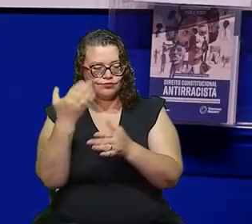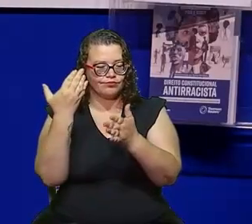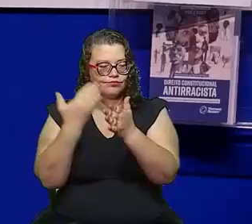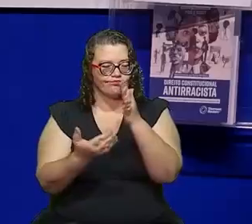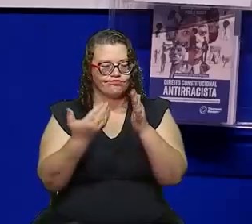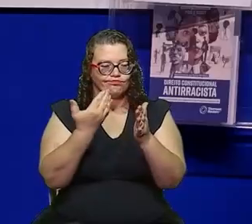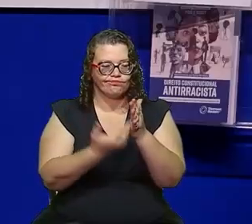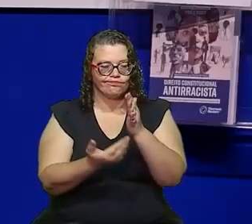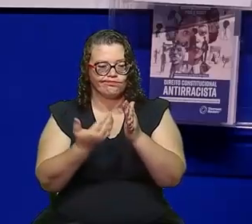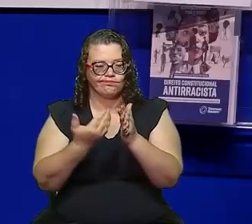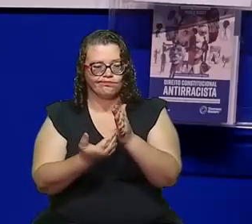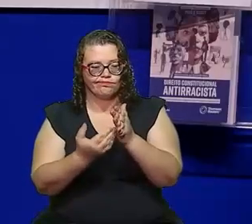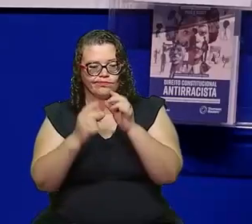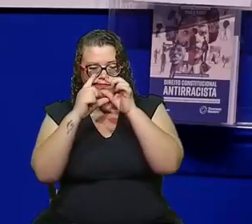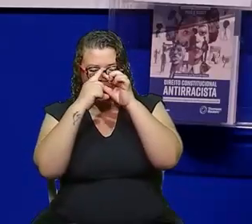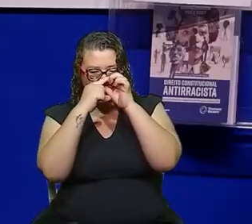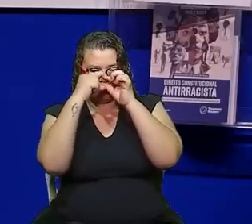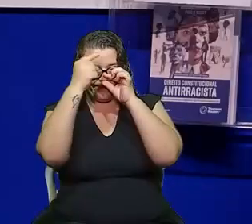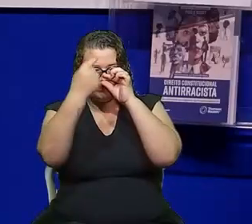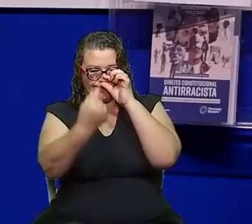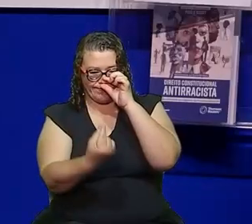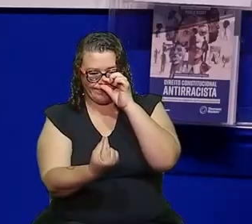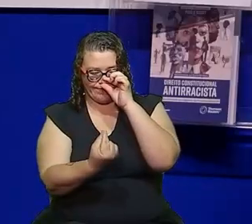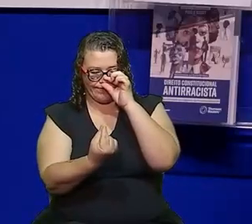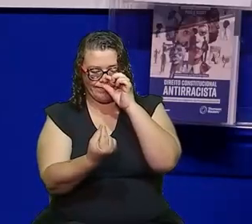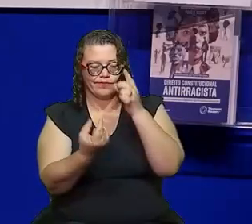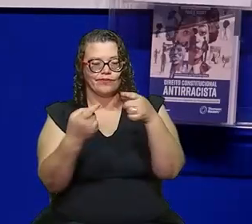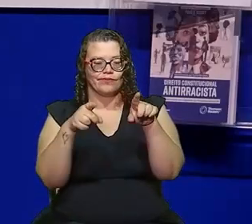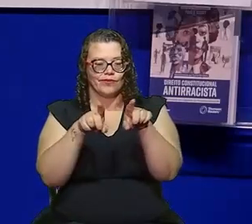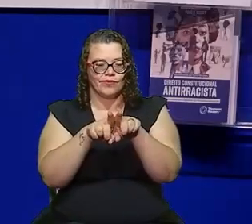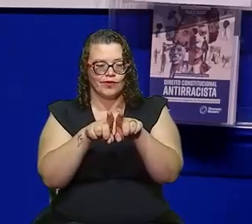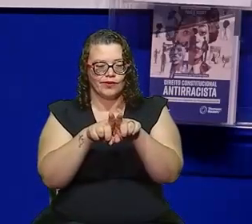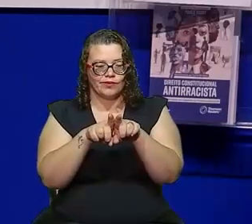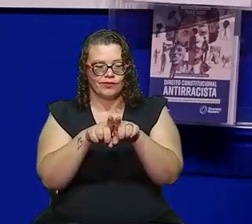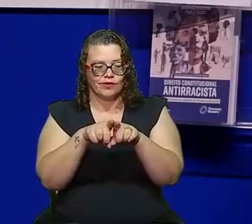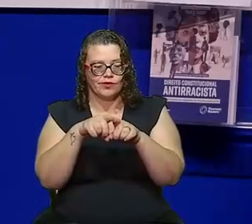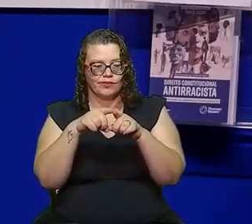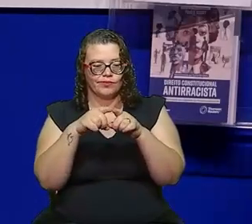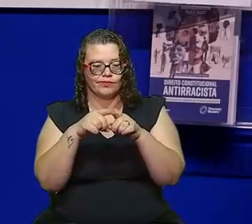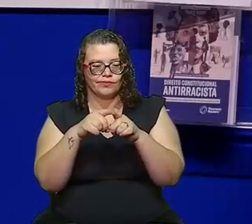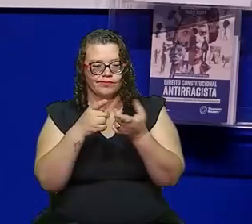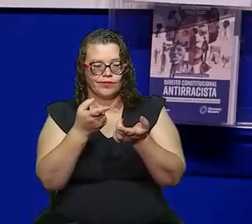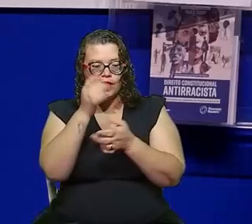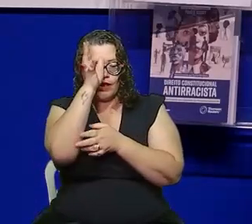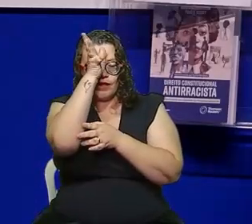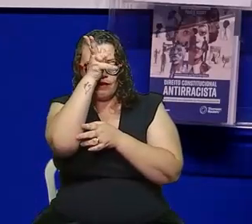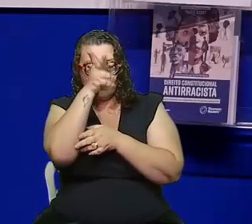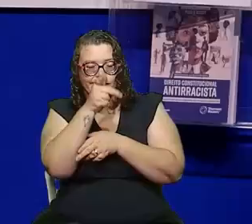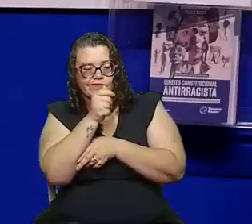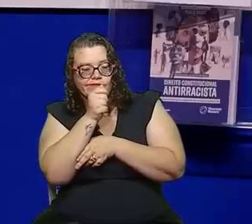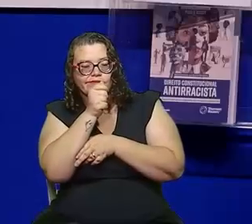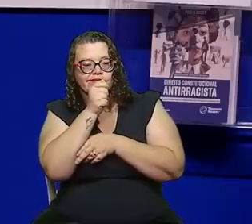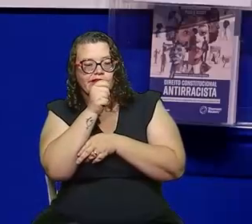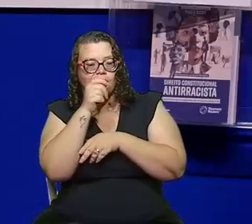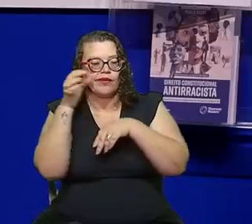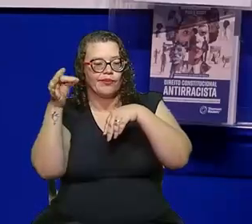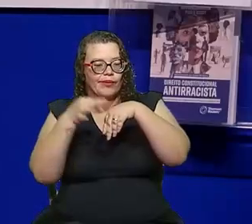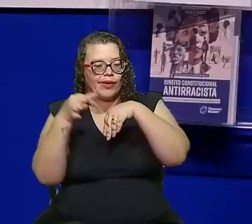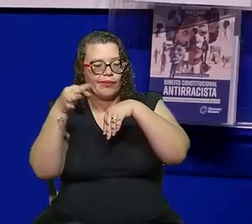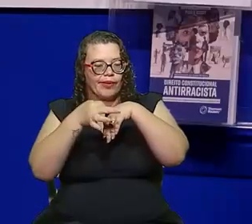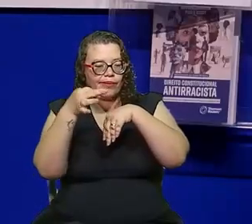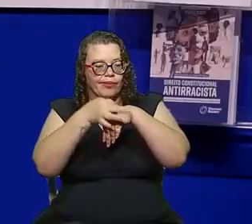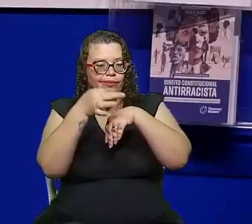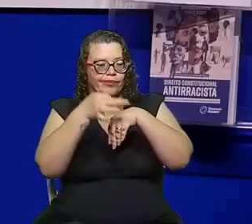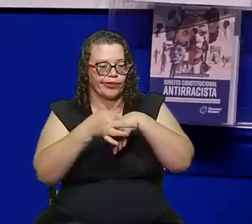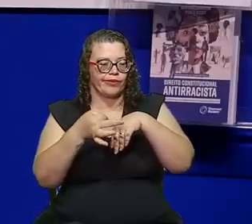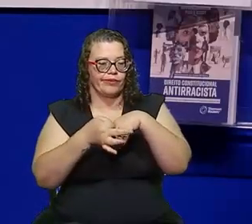Leva no pescoço o crachá dos participantes do evento e usa óculos redondos de aro marrom. No canto inferior direito do vídeo em questão estão do